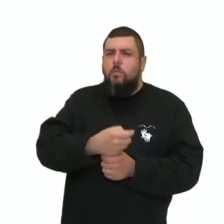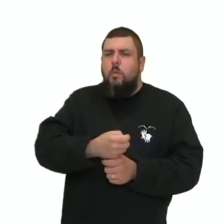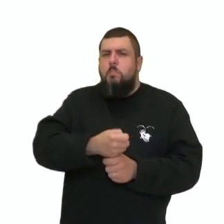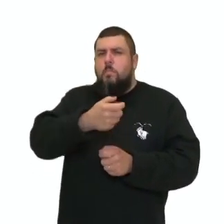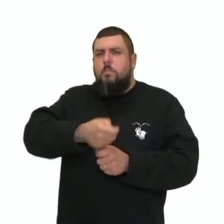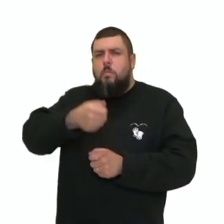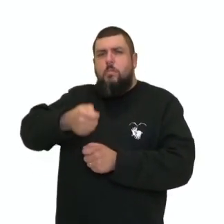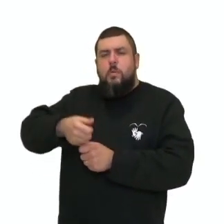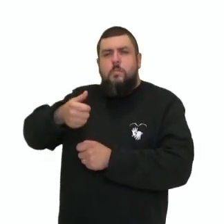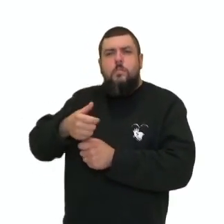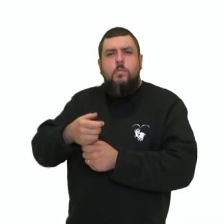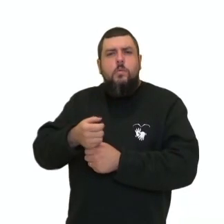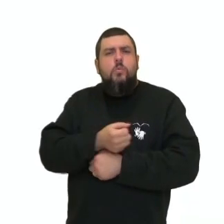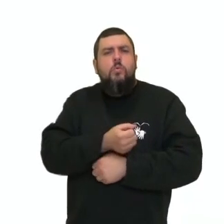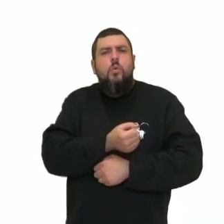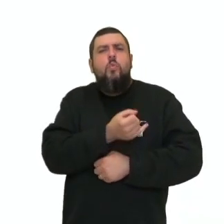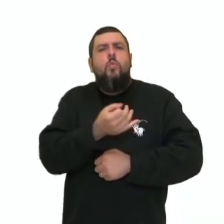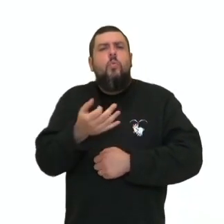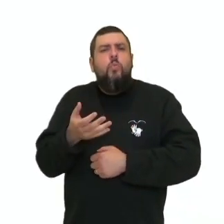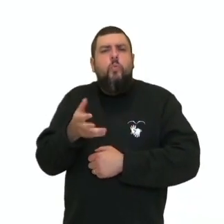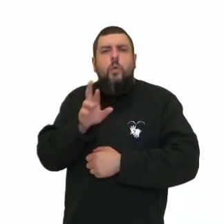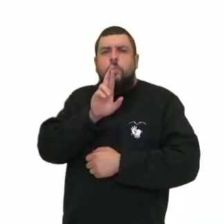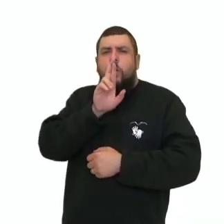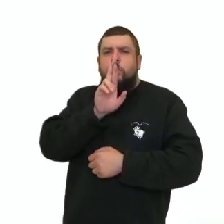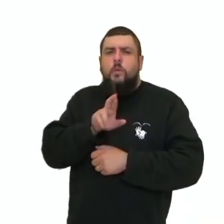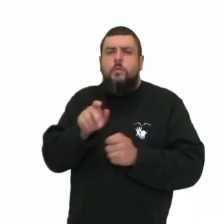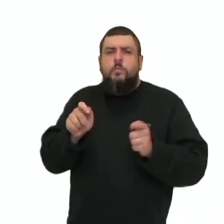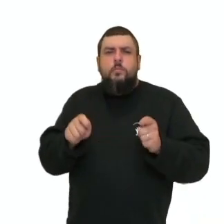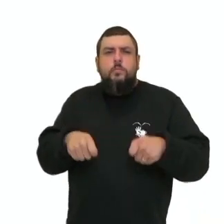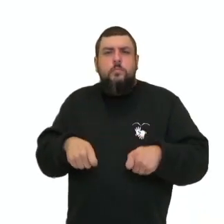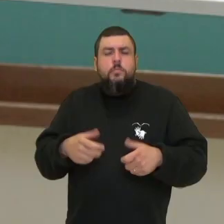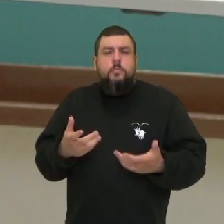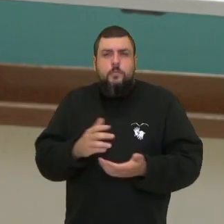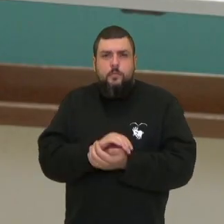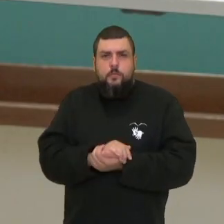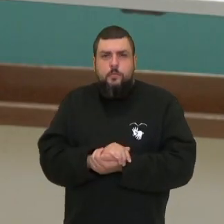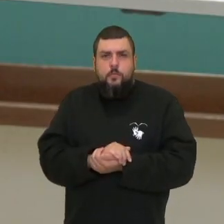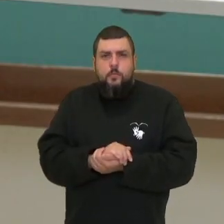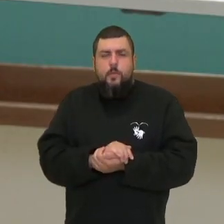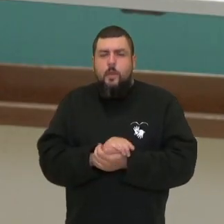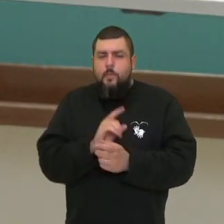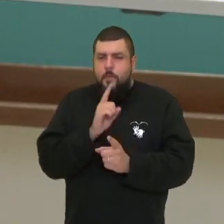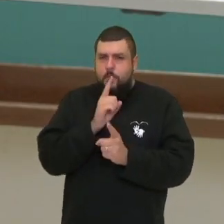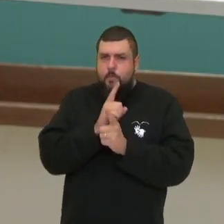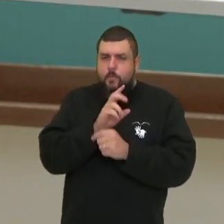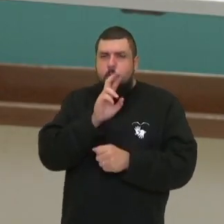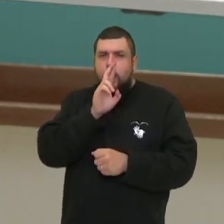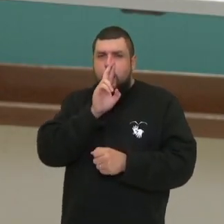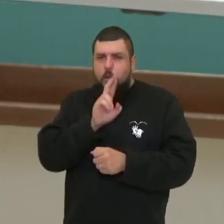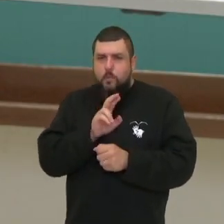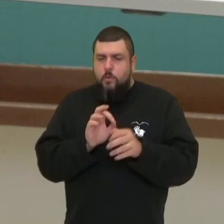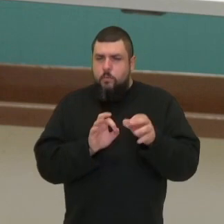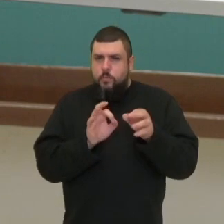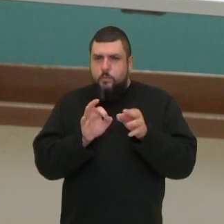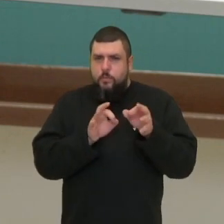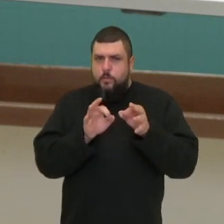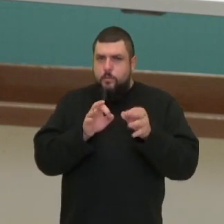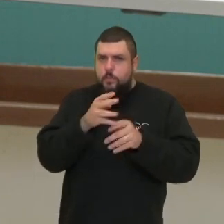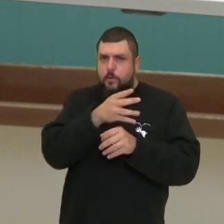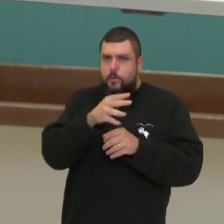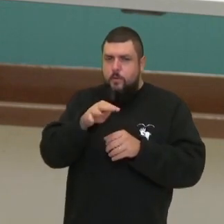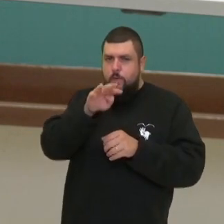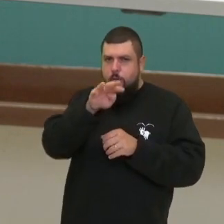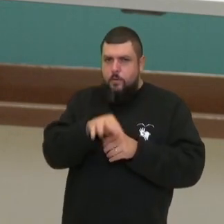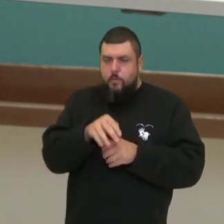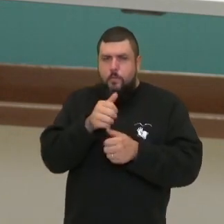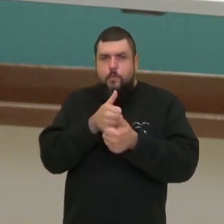os resultados possíveis? Encontre as respostas e organize-as em uma tabela, seguindo